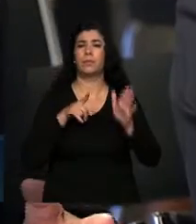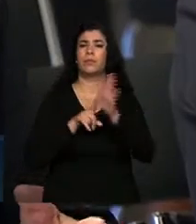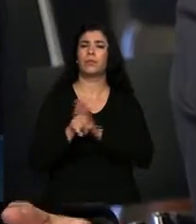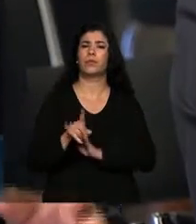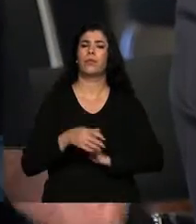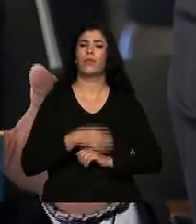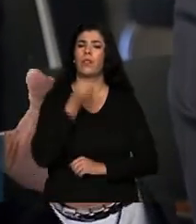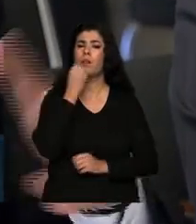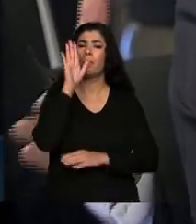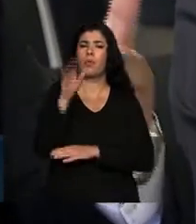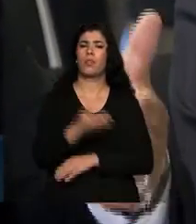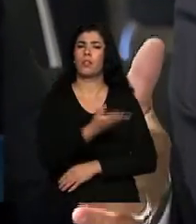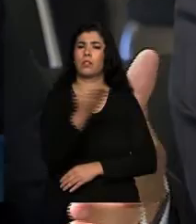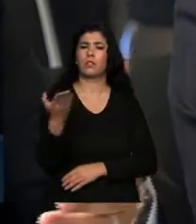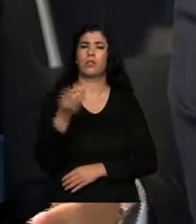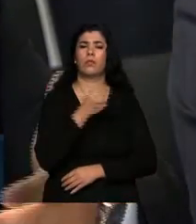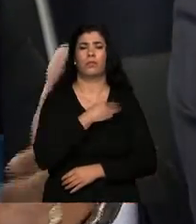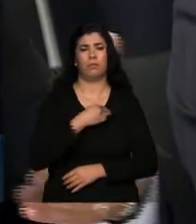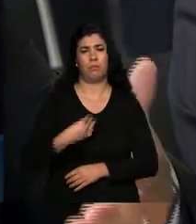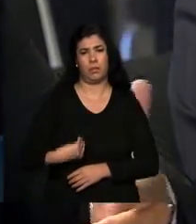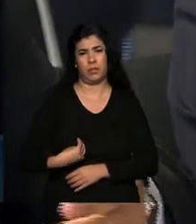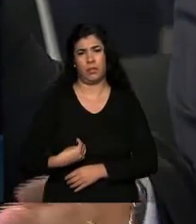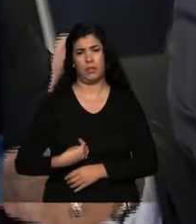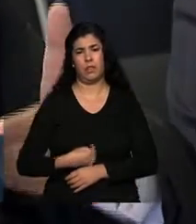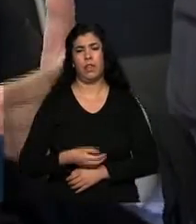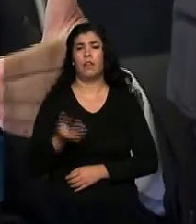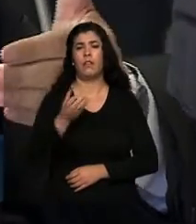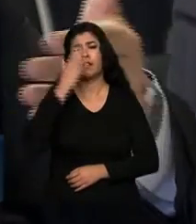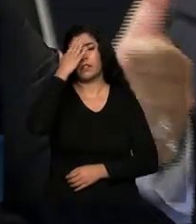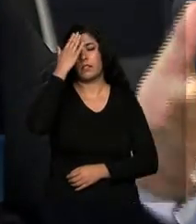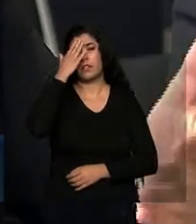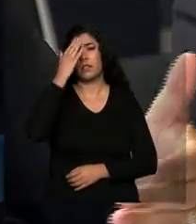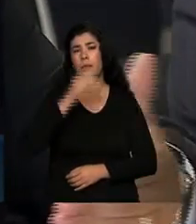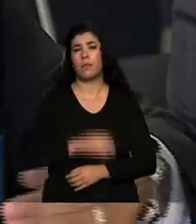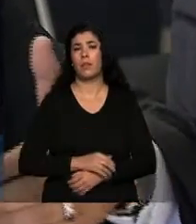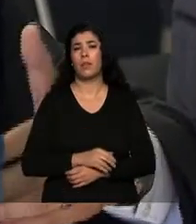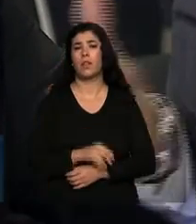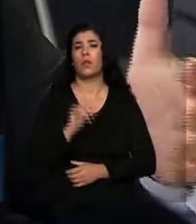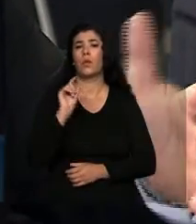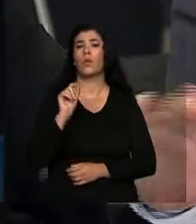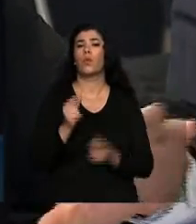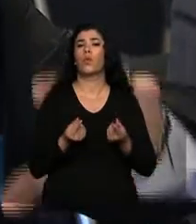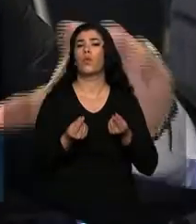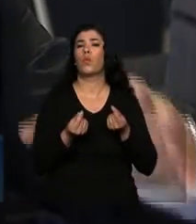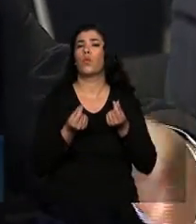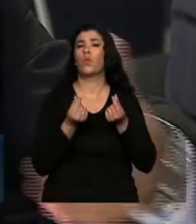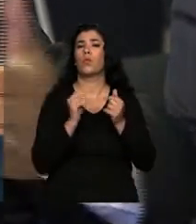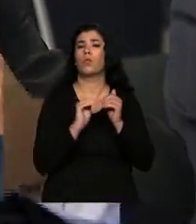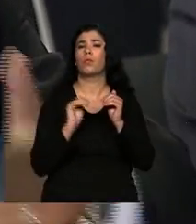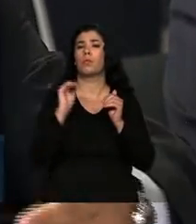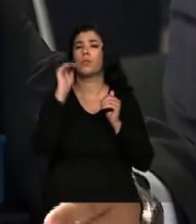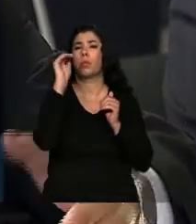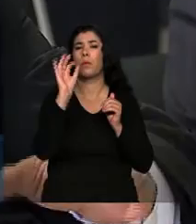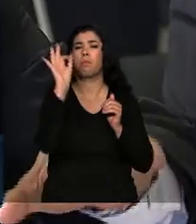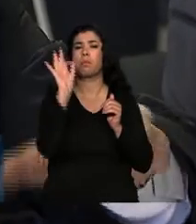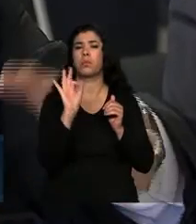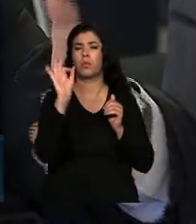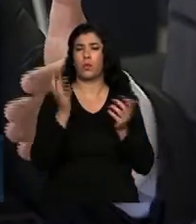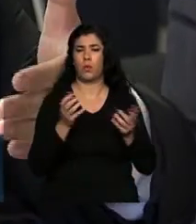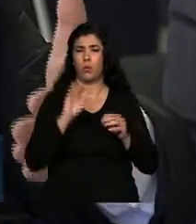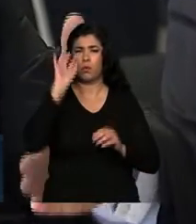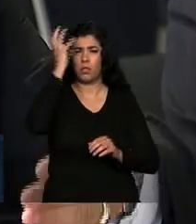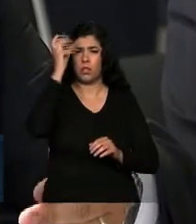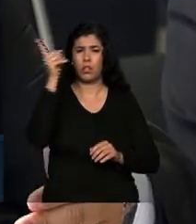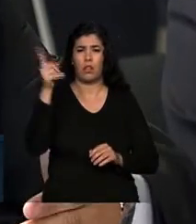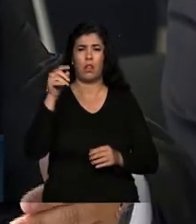Boa tarde a todos. Ministro, a parte financeira de aumentar a alíquota, o senhor vai decidir ainda hoje no Congresso.